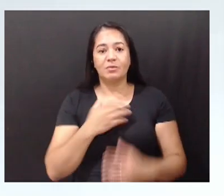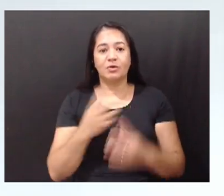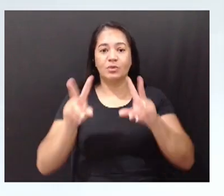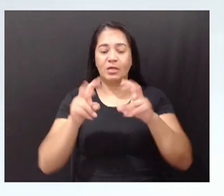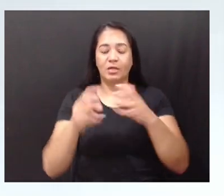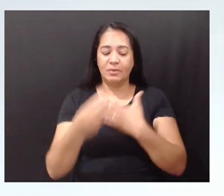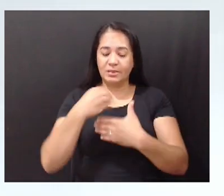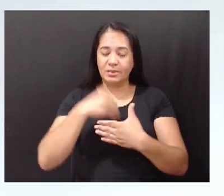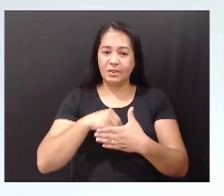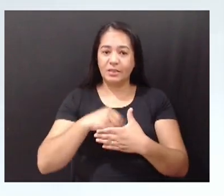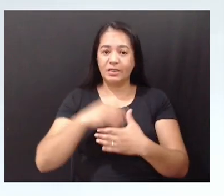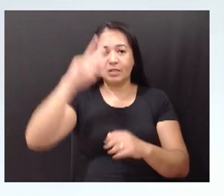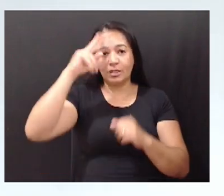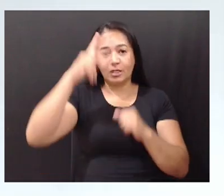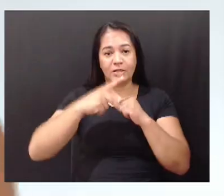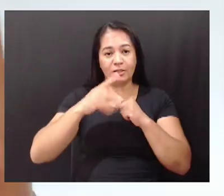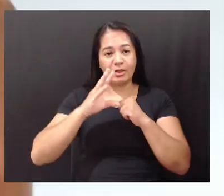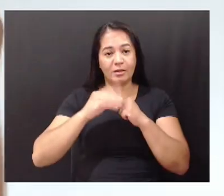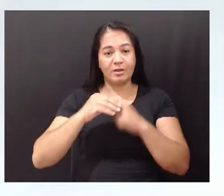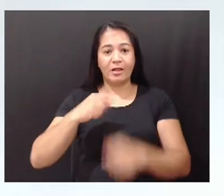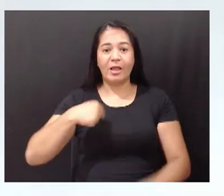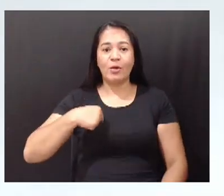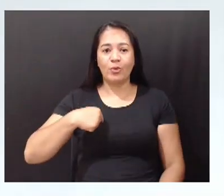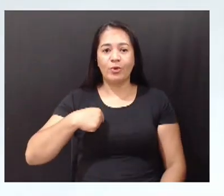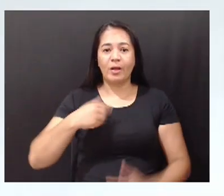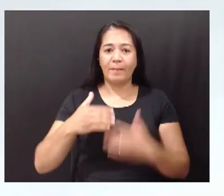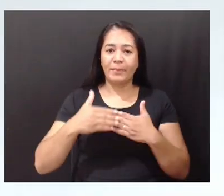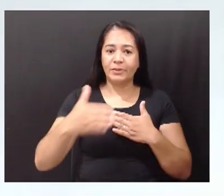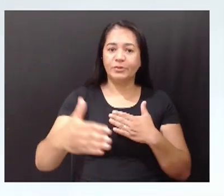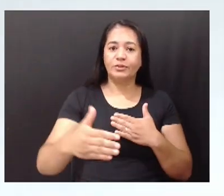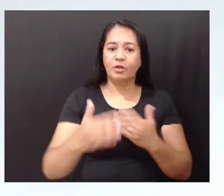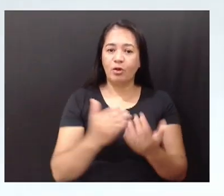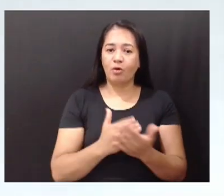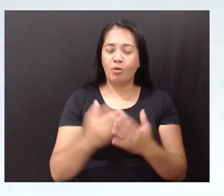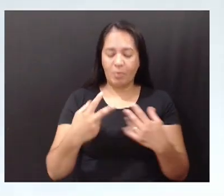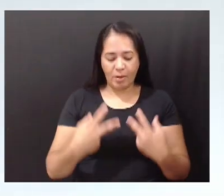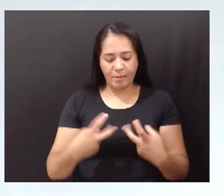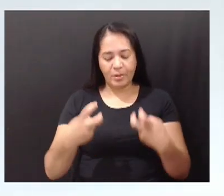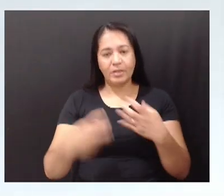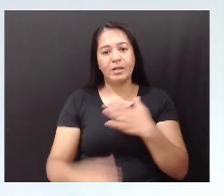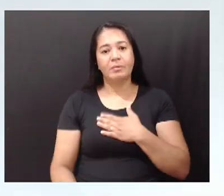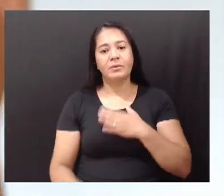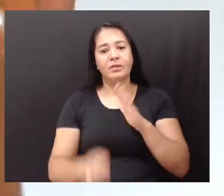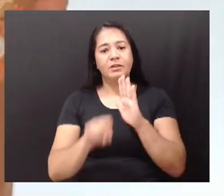entender quem eu sou. E aí, a partir disso, eu começo a identificar minha identidade, que eu não preciso da